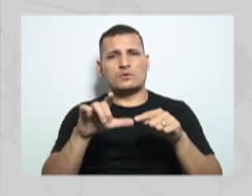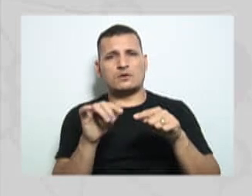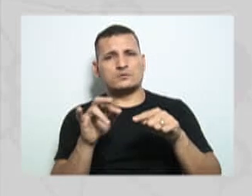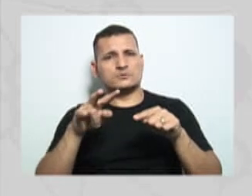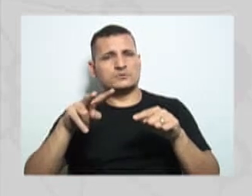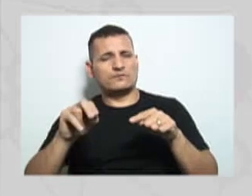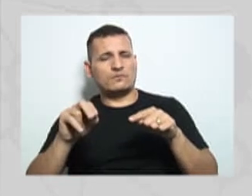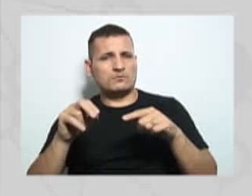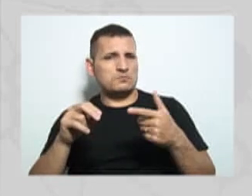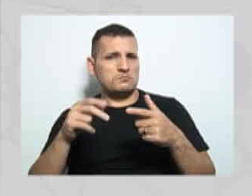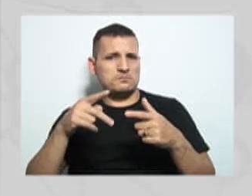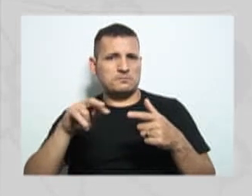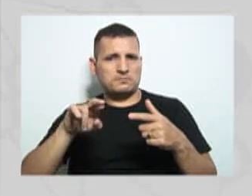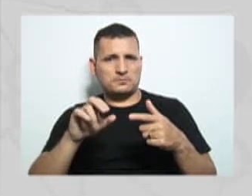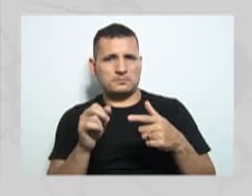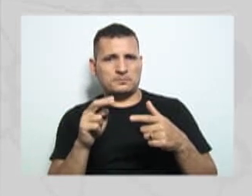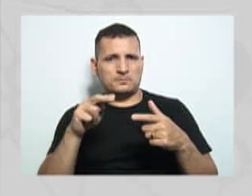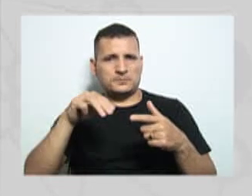mais